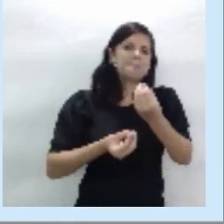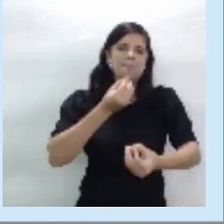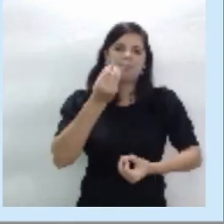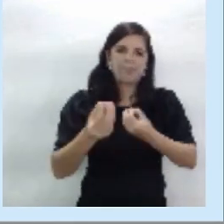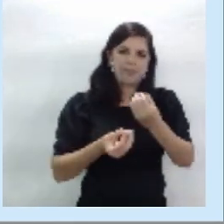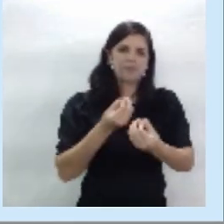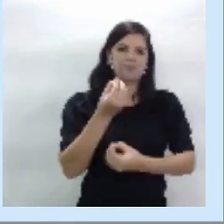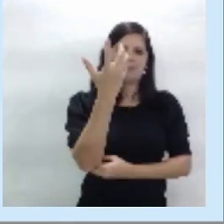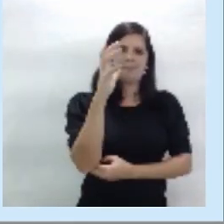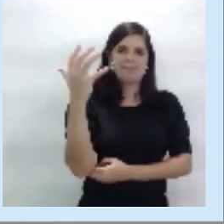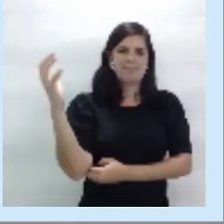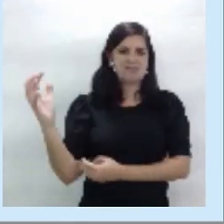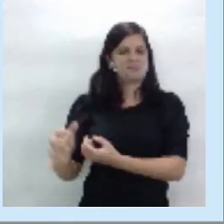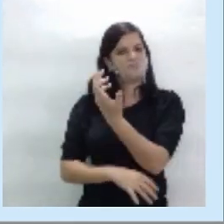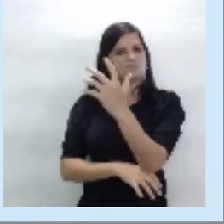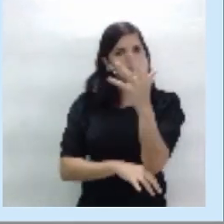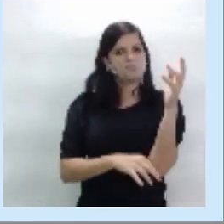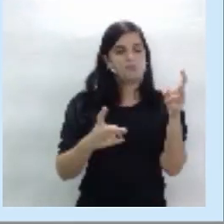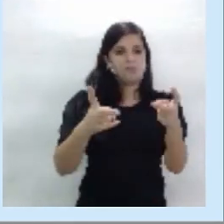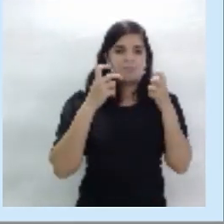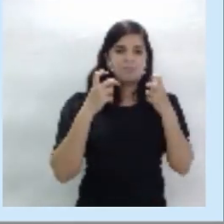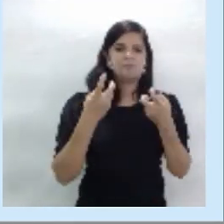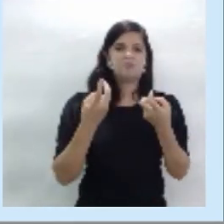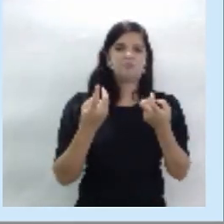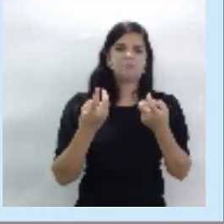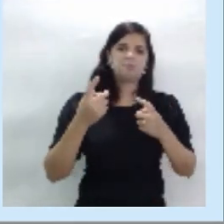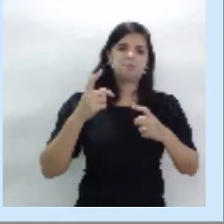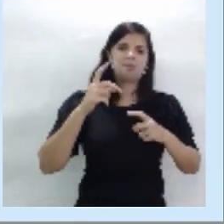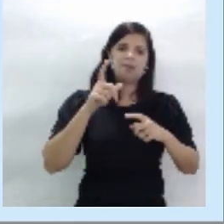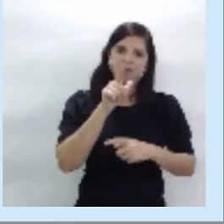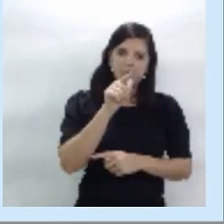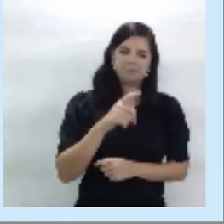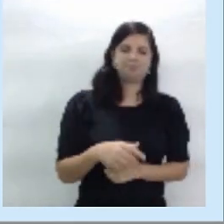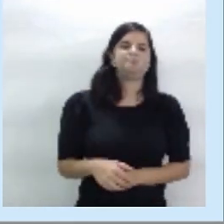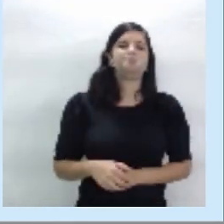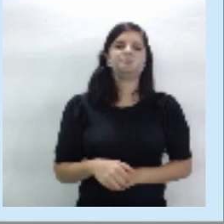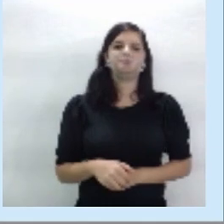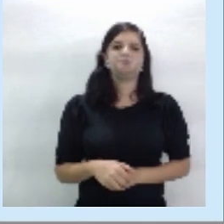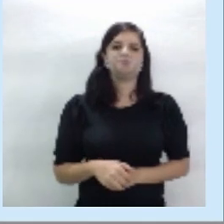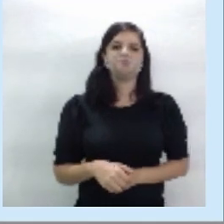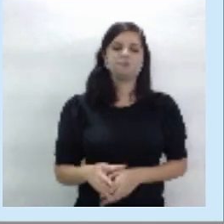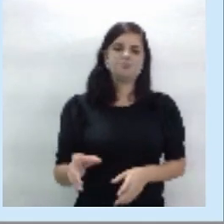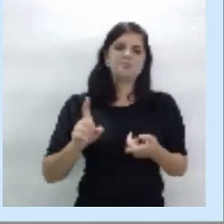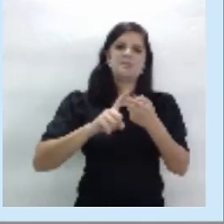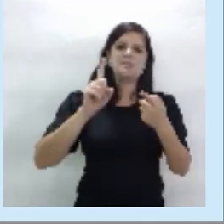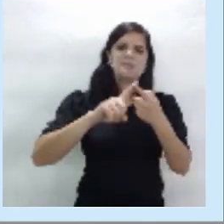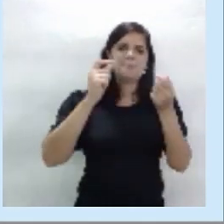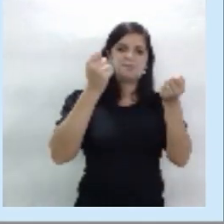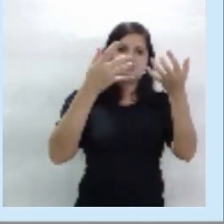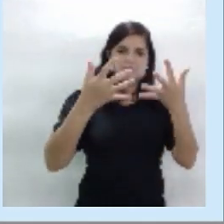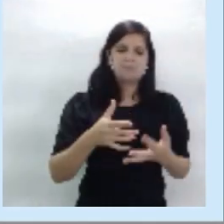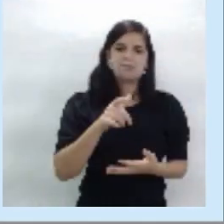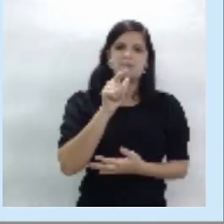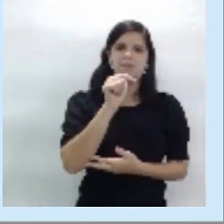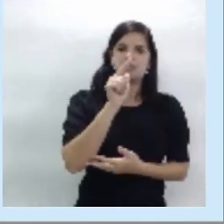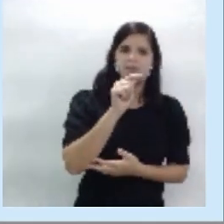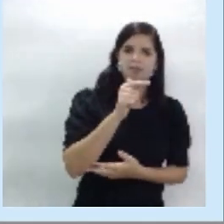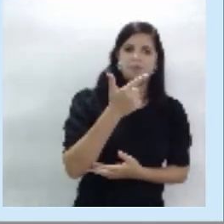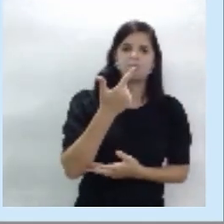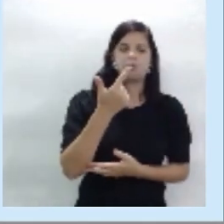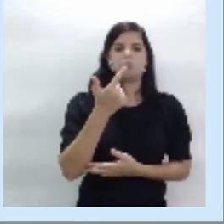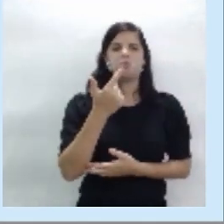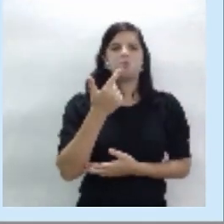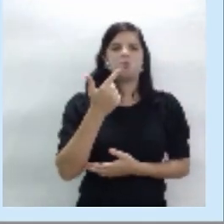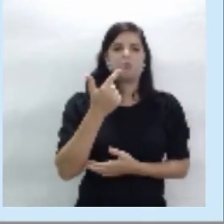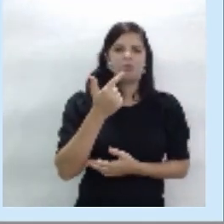na paisagem de a gente observar o recurso hídrico, a água, tá? Falamos também que a água que nós acompanhamos, que